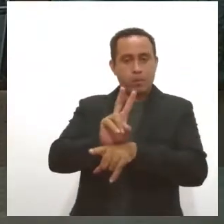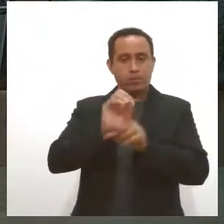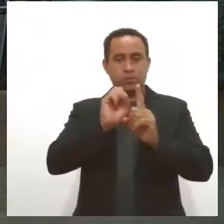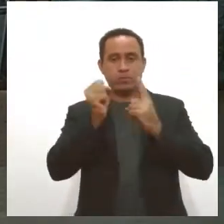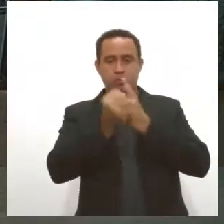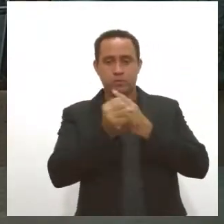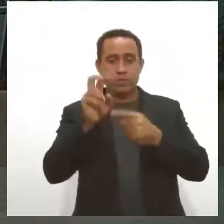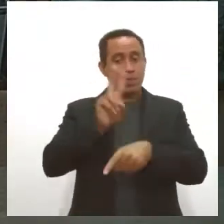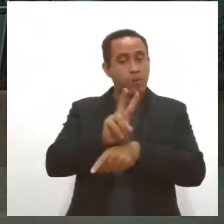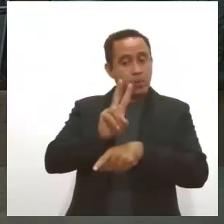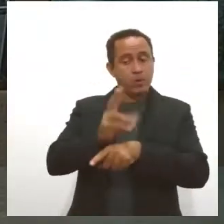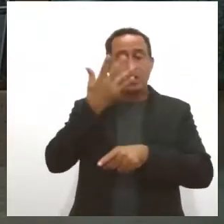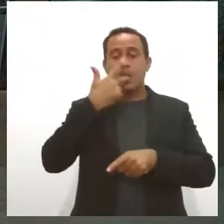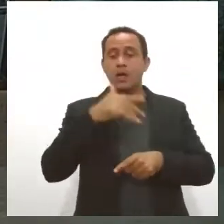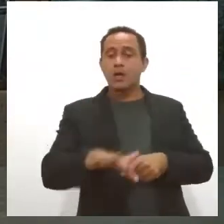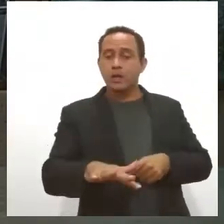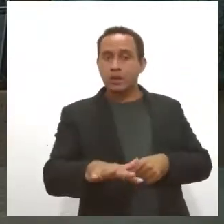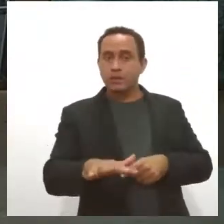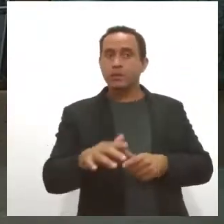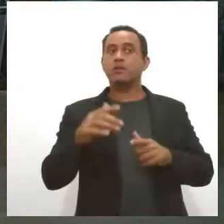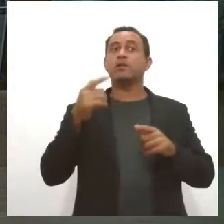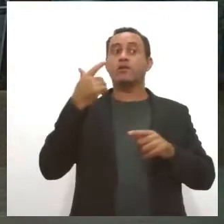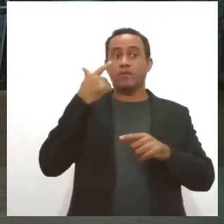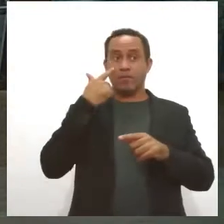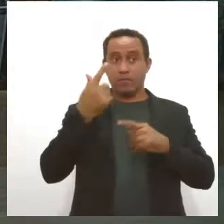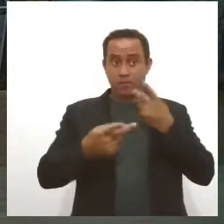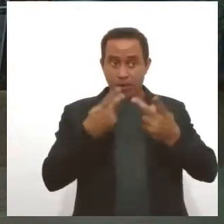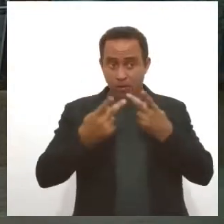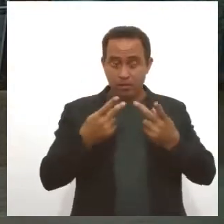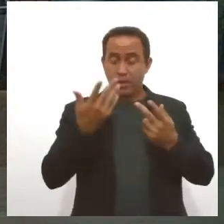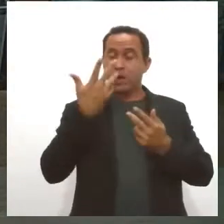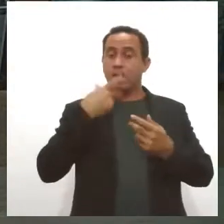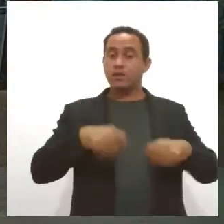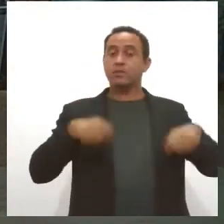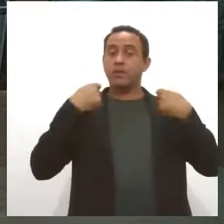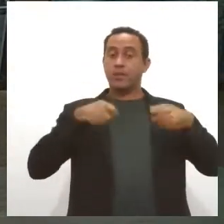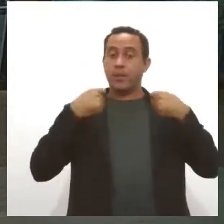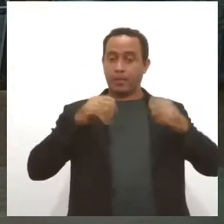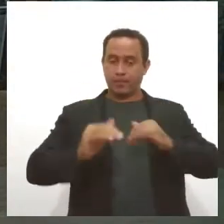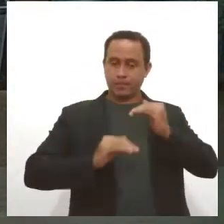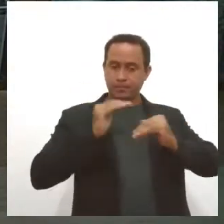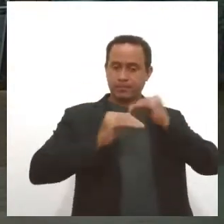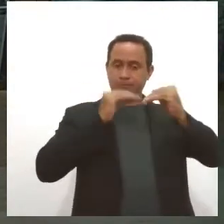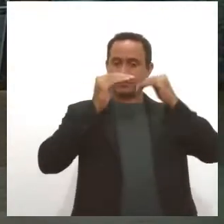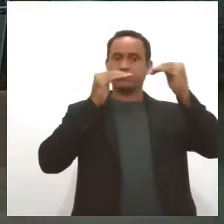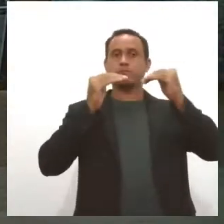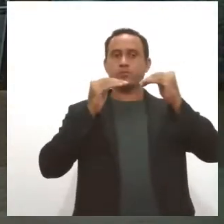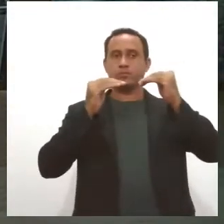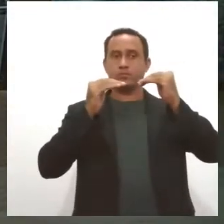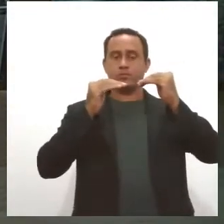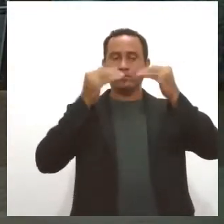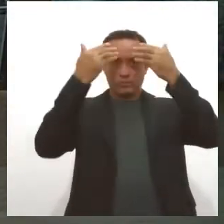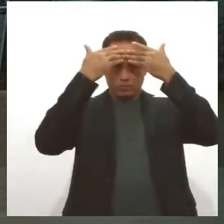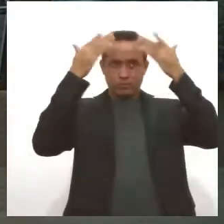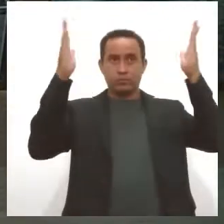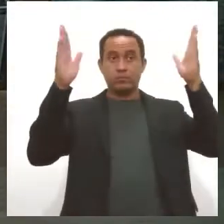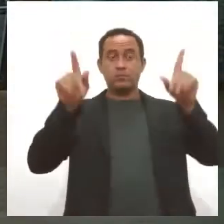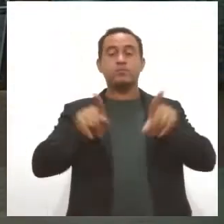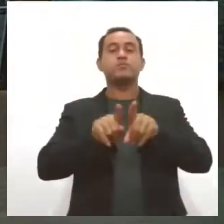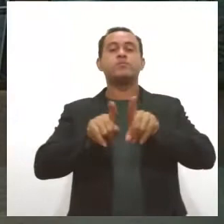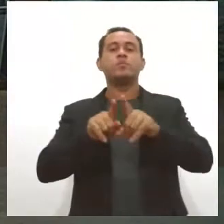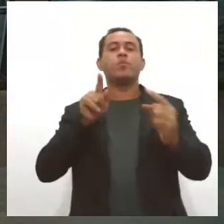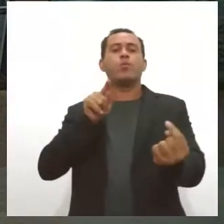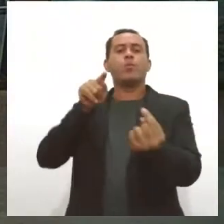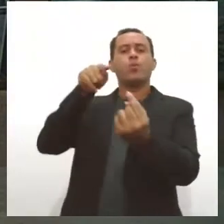estamos falando em determinadas situações que a criança precisa para o seu pleno convívio, o seu pleno desenvolvimento. O